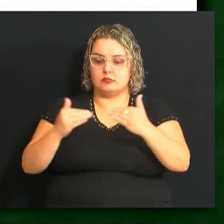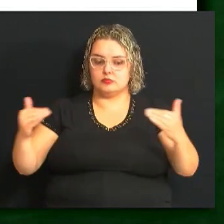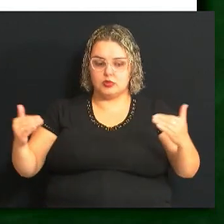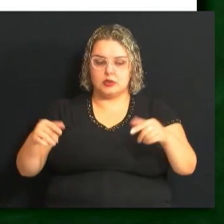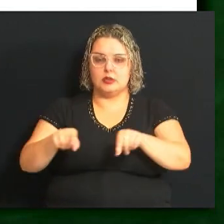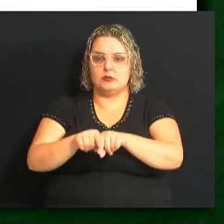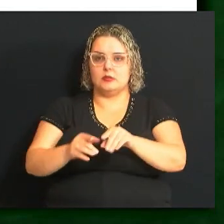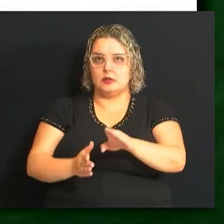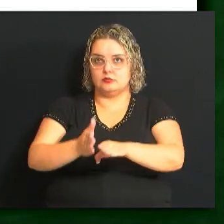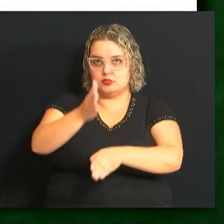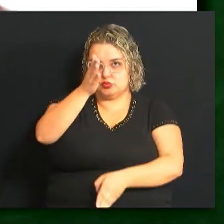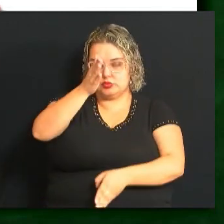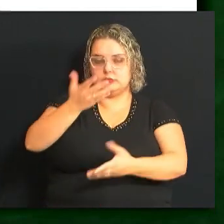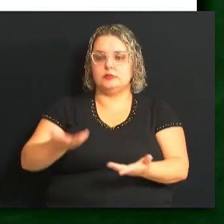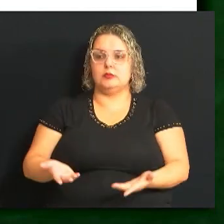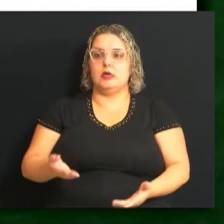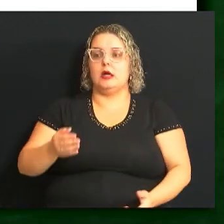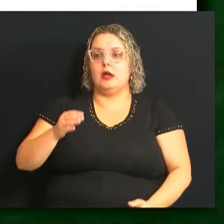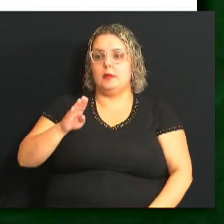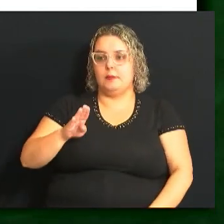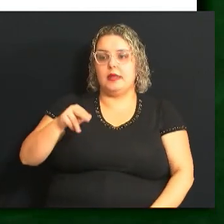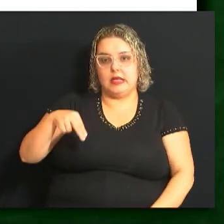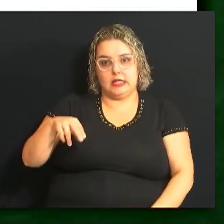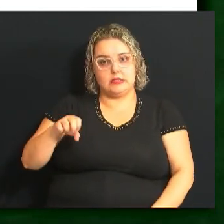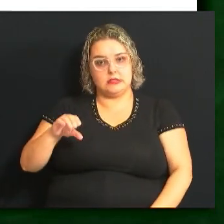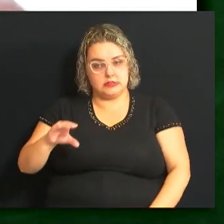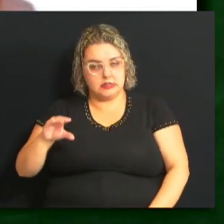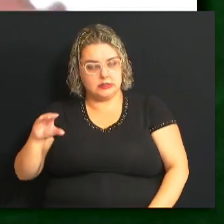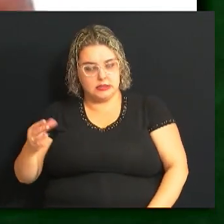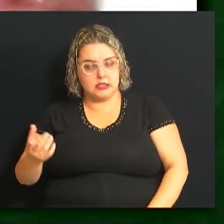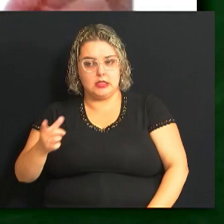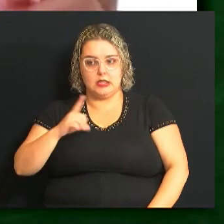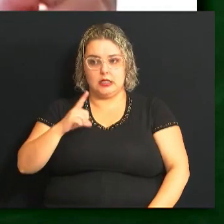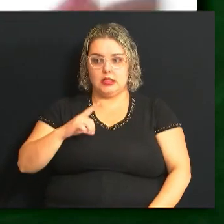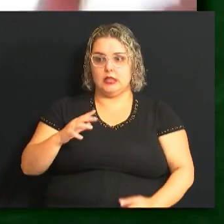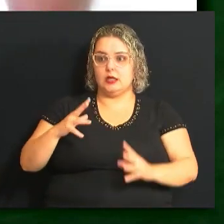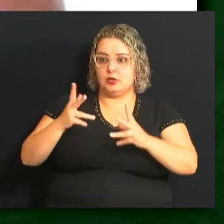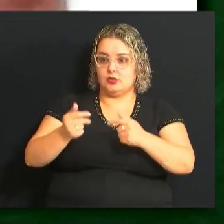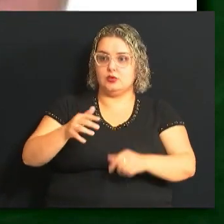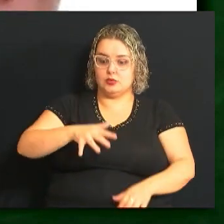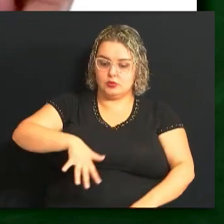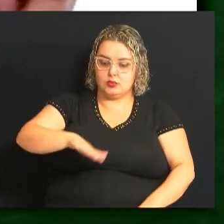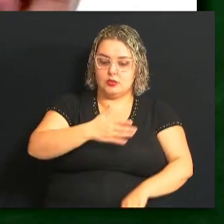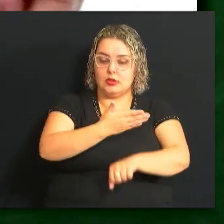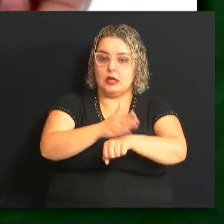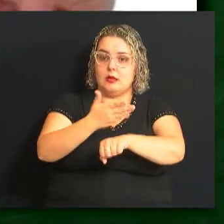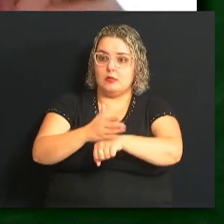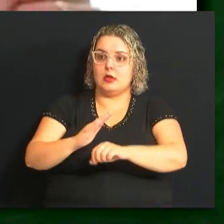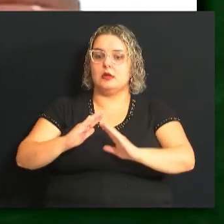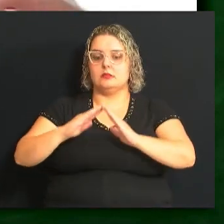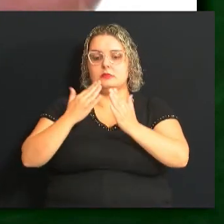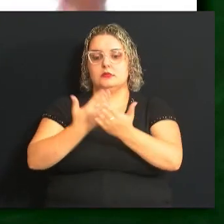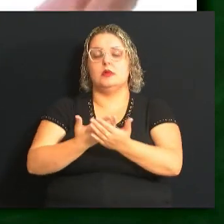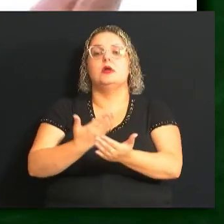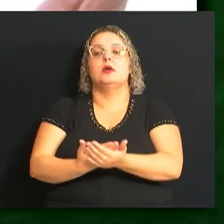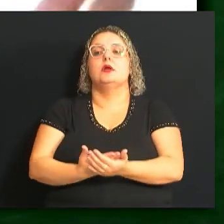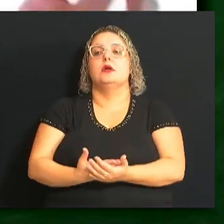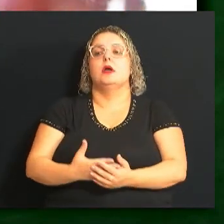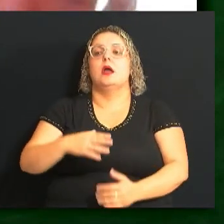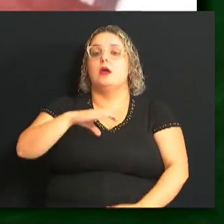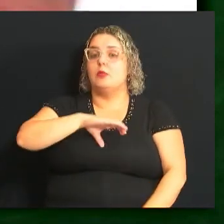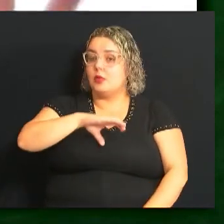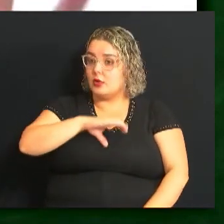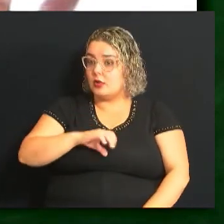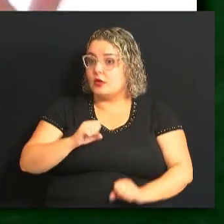veja, a BNCC traz todo o campo de práticas de estudos em língua portuguesa. Então, pode-se separar no